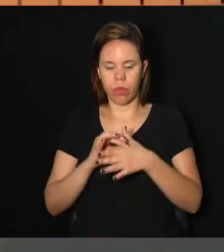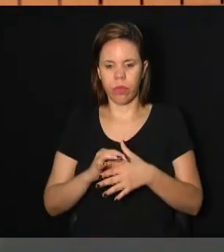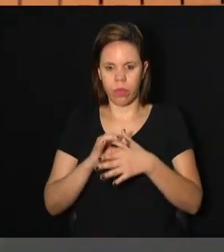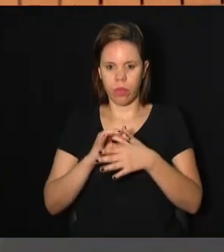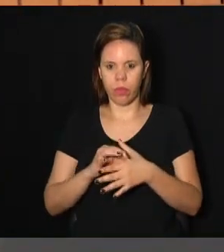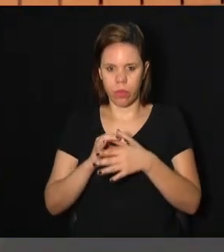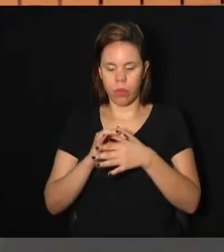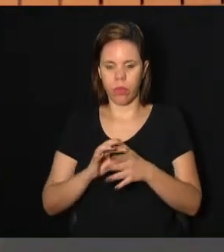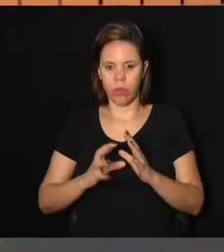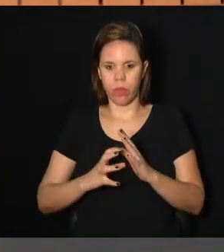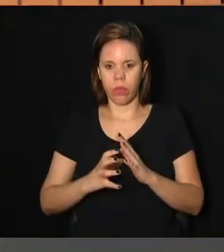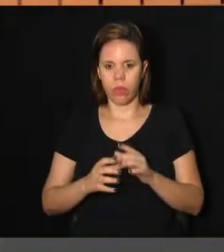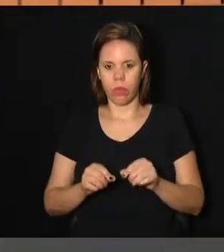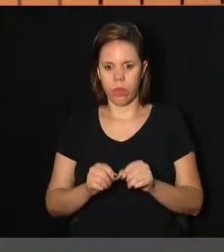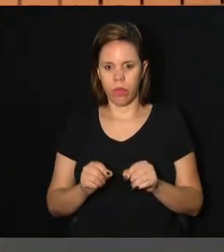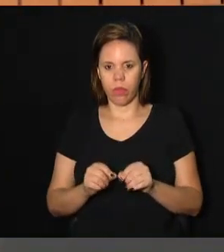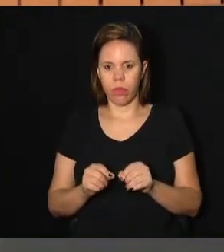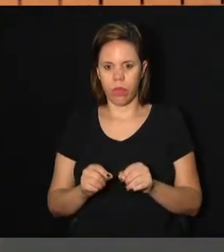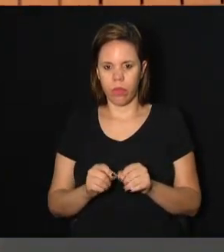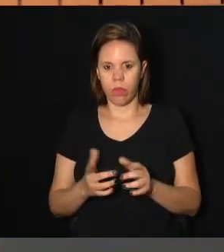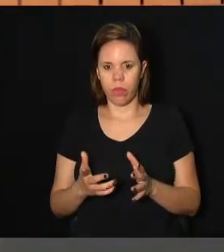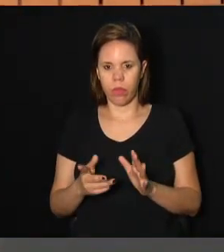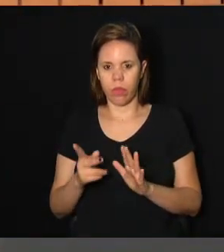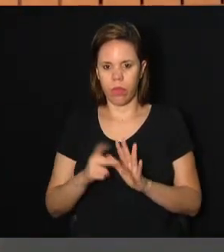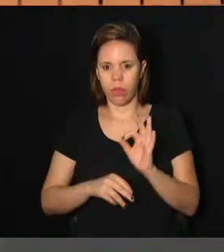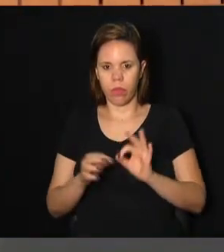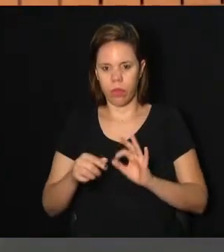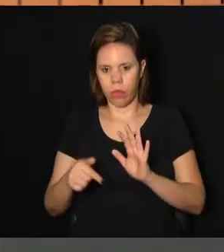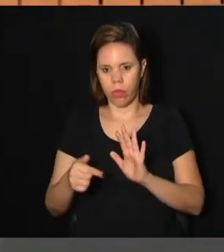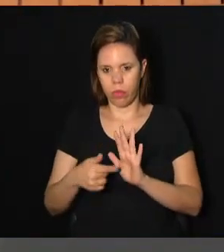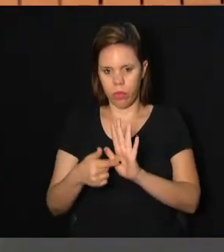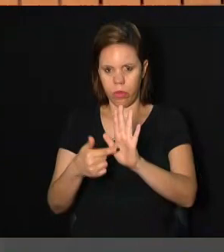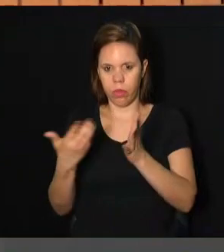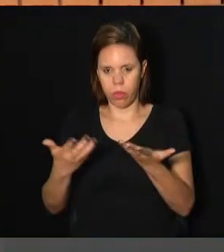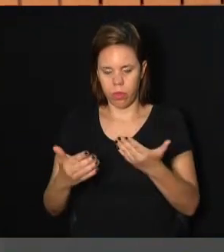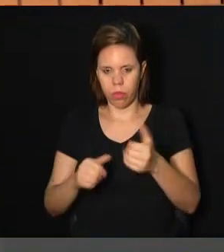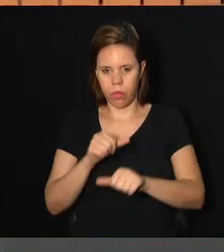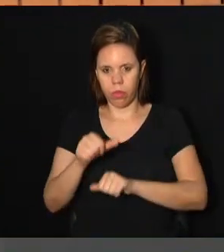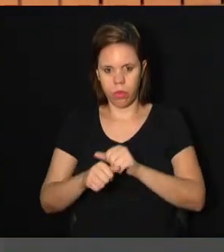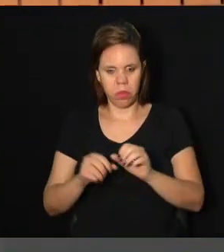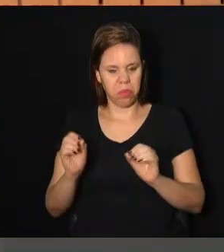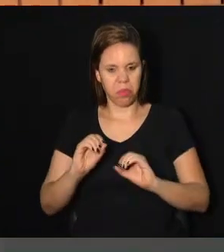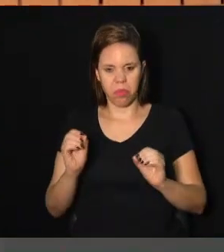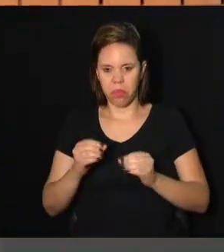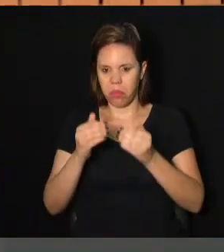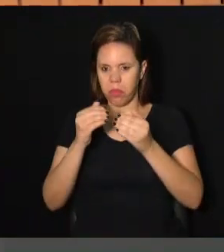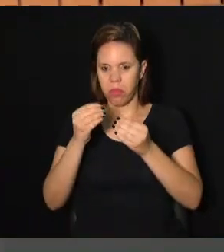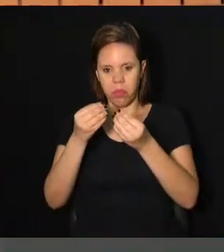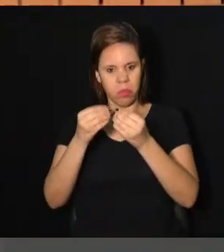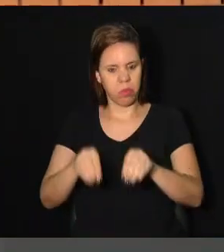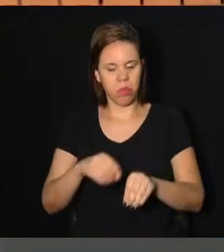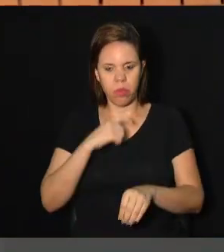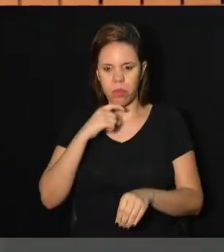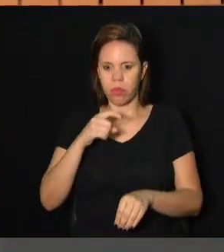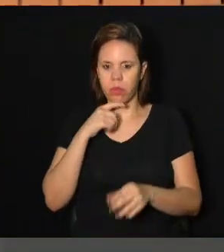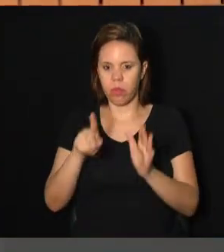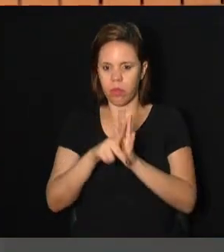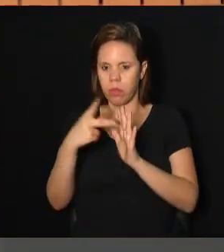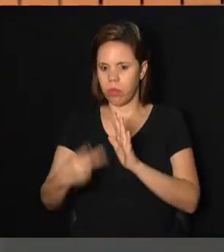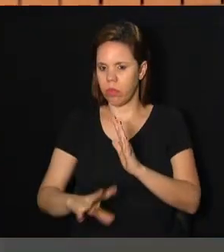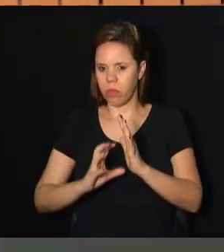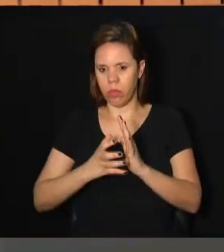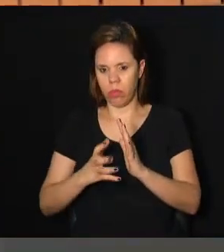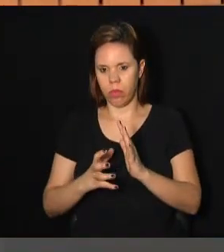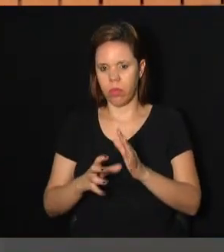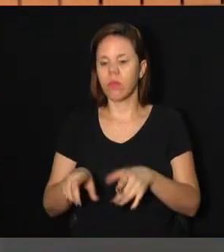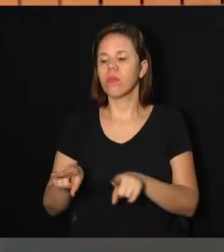bancada partidárias, como pretende esse projeto, não surtirá efeito algum às próprias bancadas, visto que o